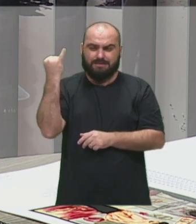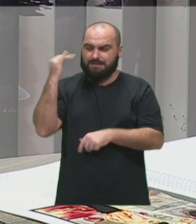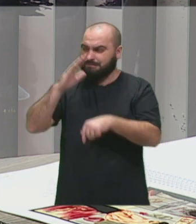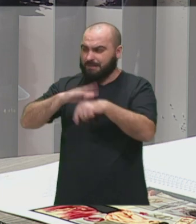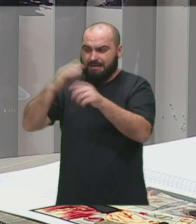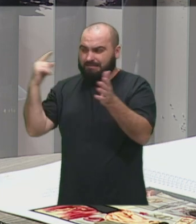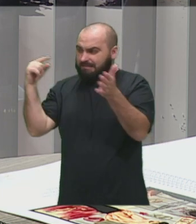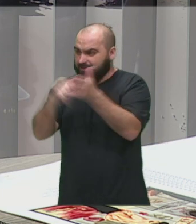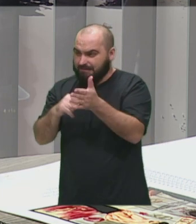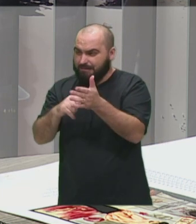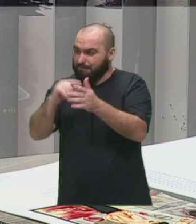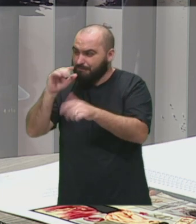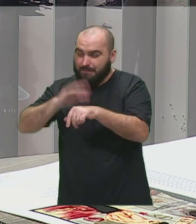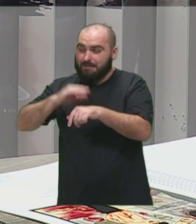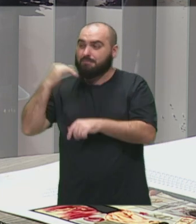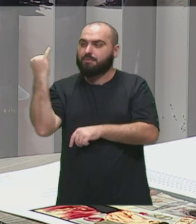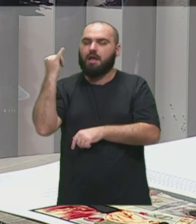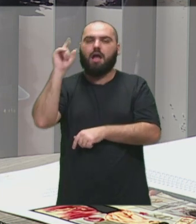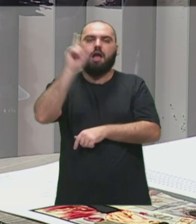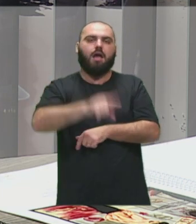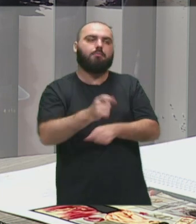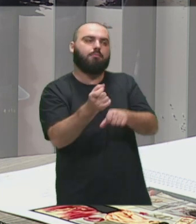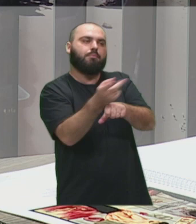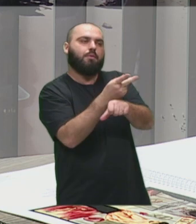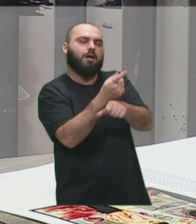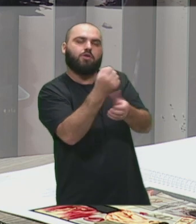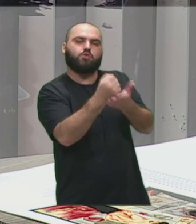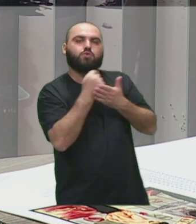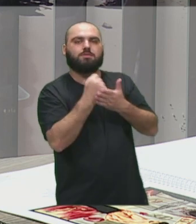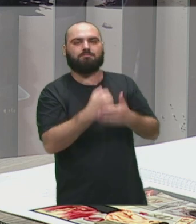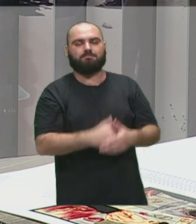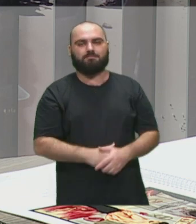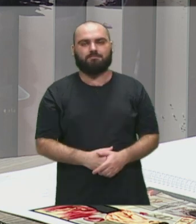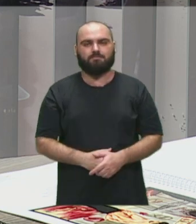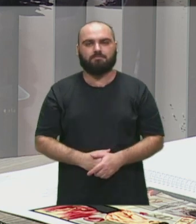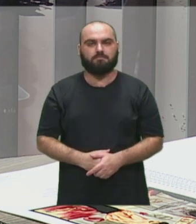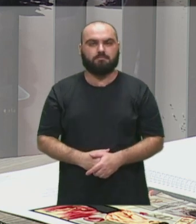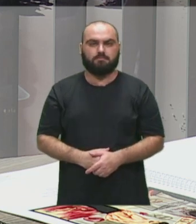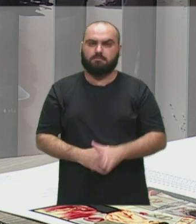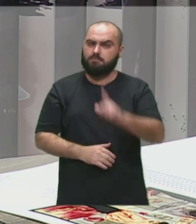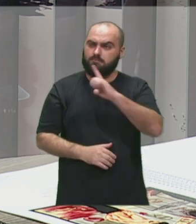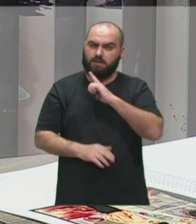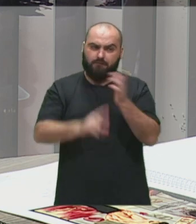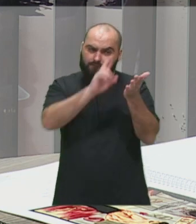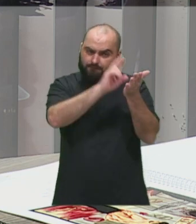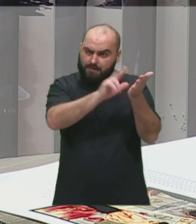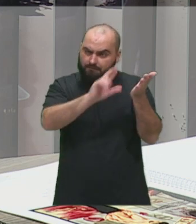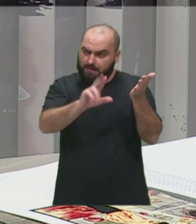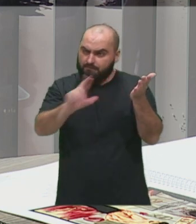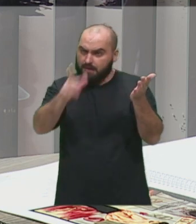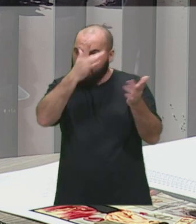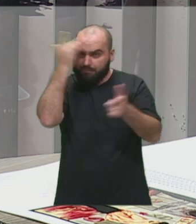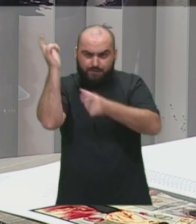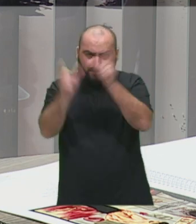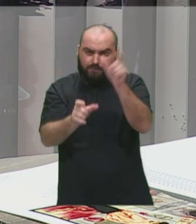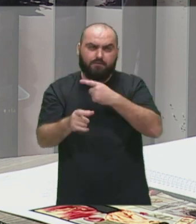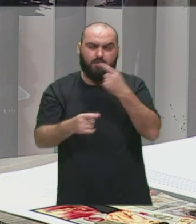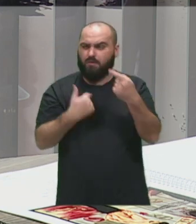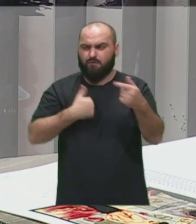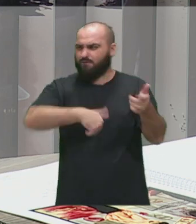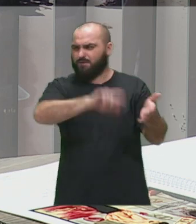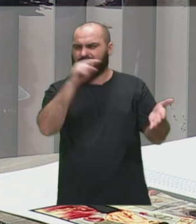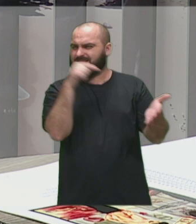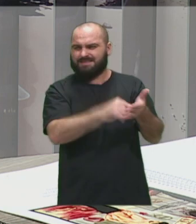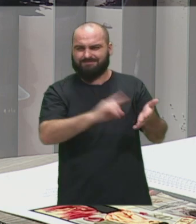buscar ajuda. E eu tenho vários testemunhos de pessoas que falaram, eu não quero denunciar, mas eu vou falar sobre.